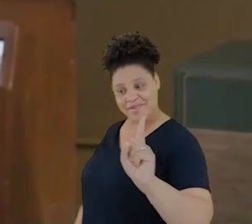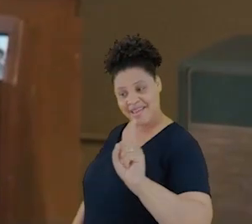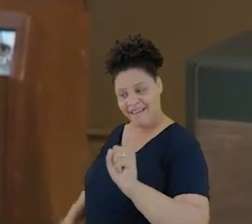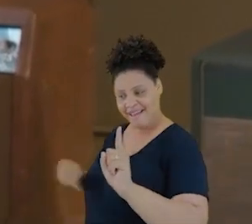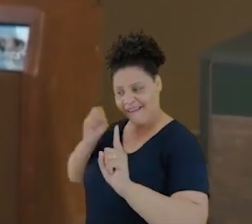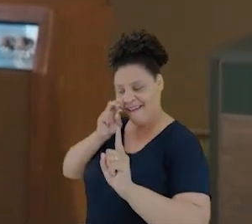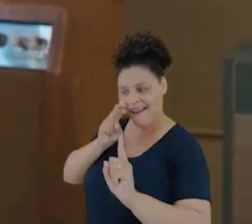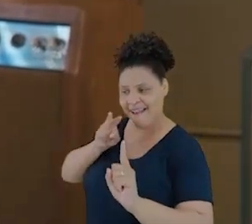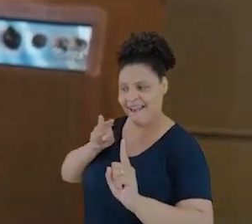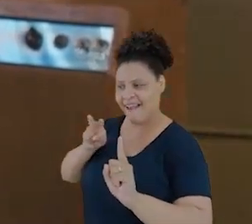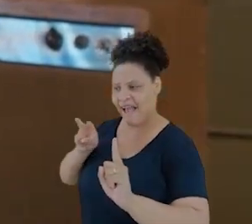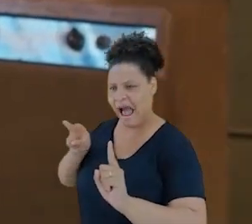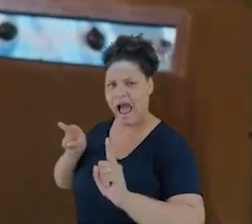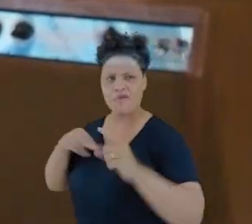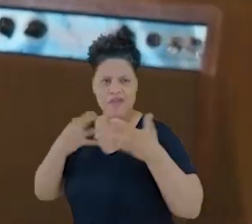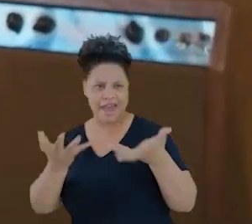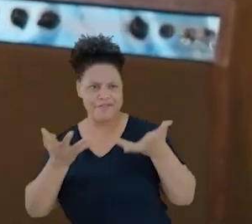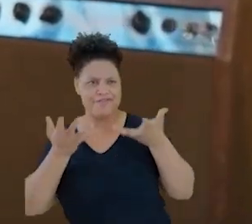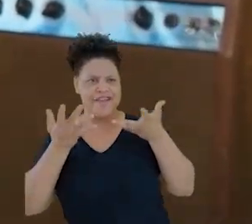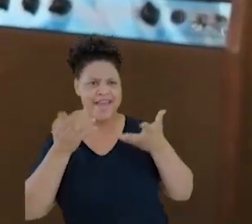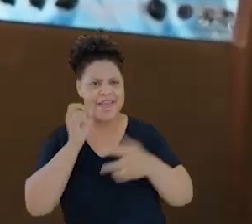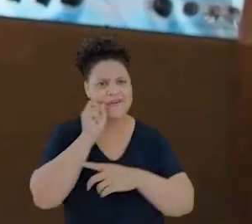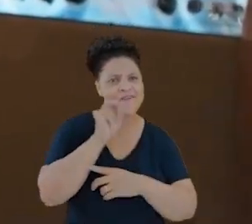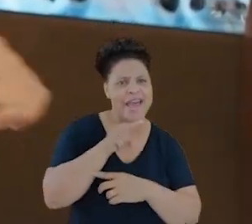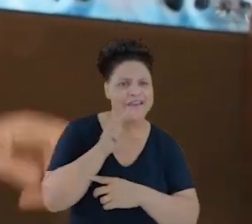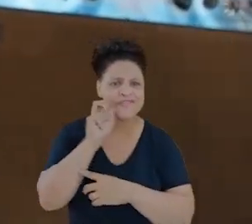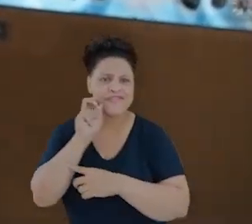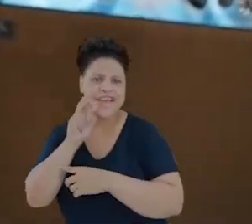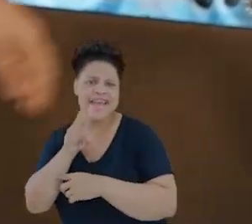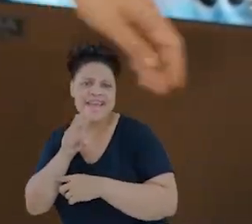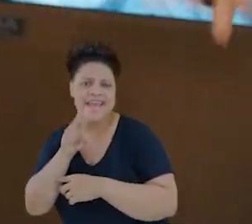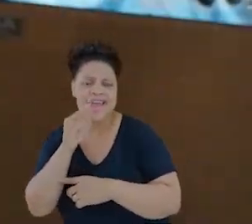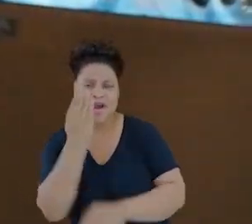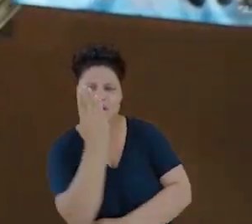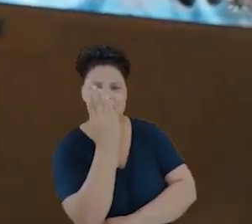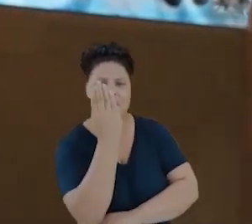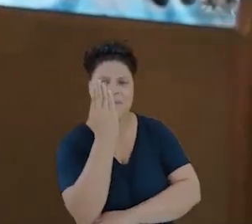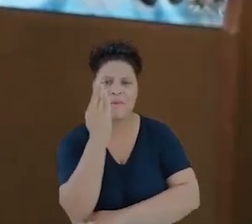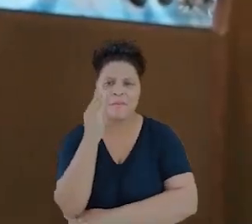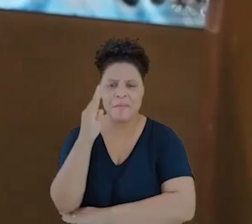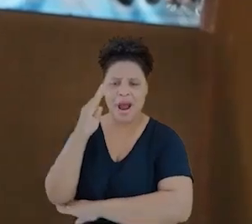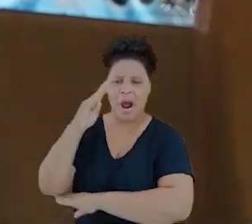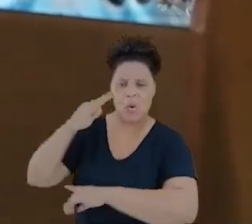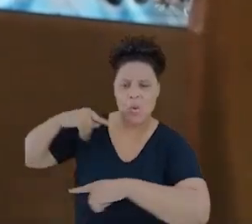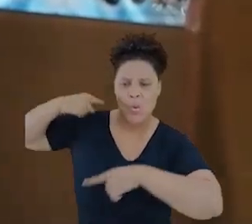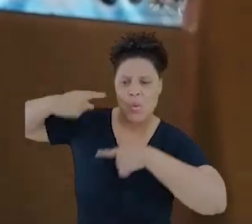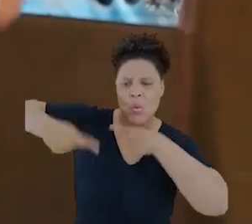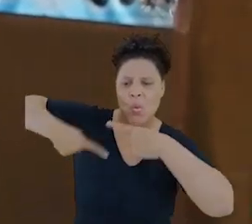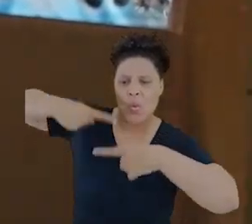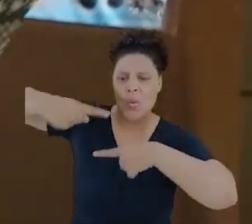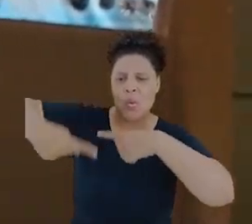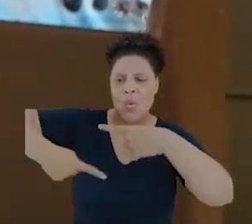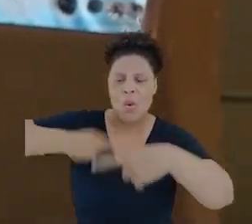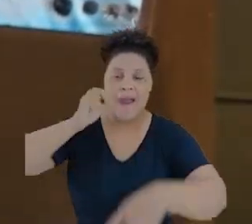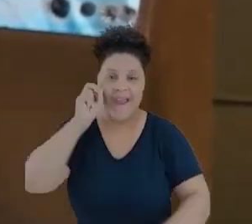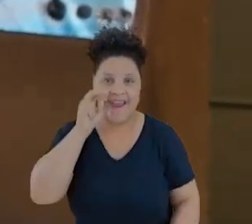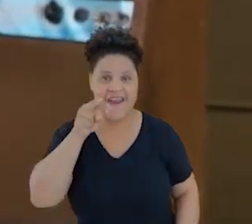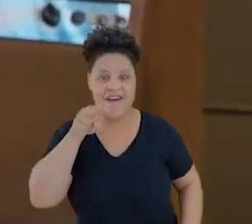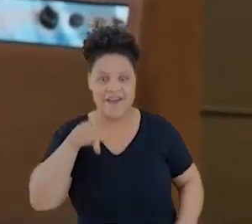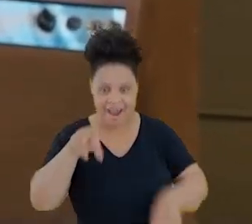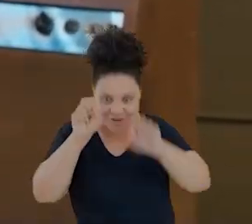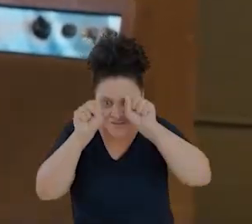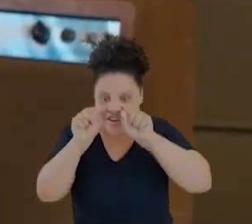Na ladeira o pau cai, eu quero ver, eu quero ver. Na ladeira o pau cai.